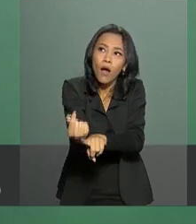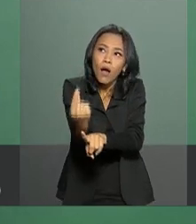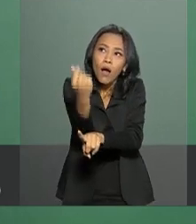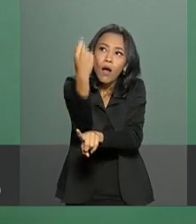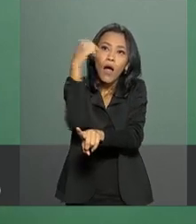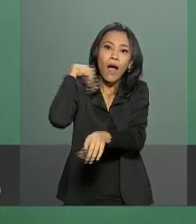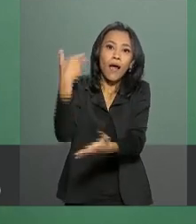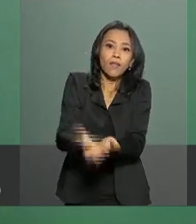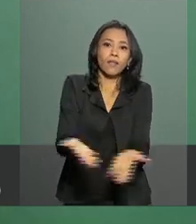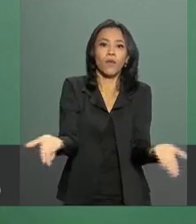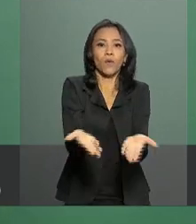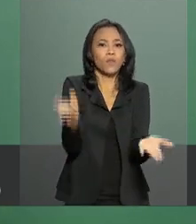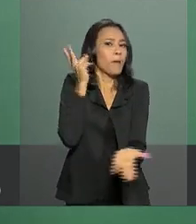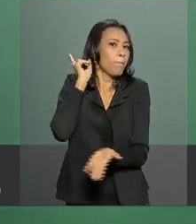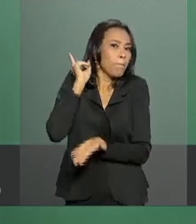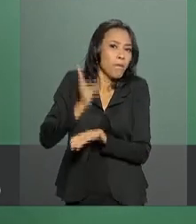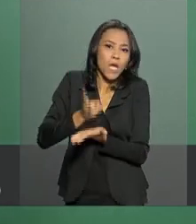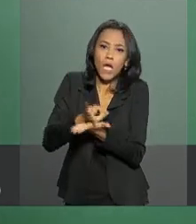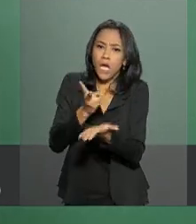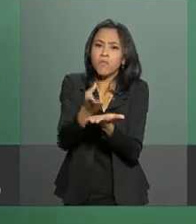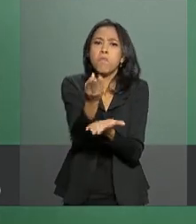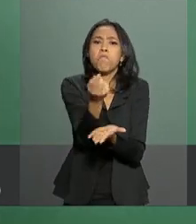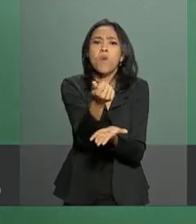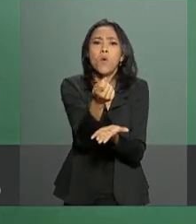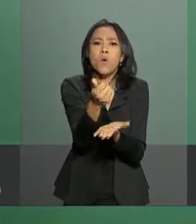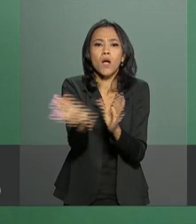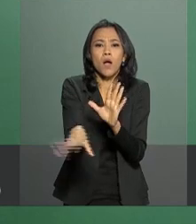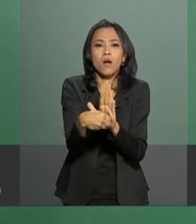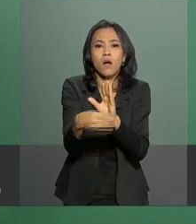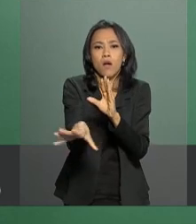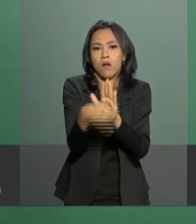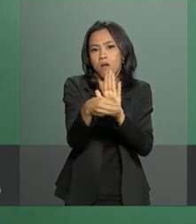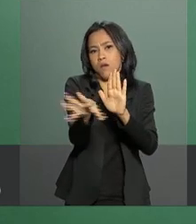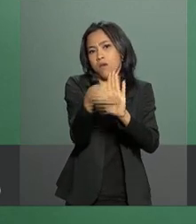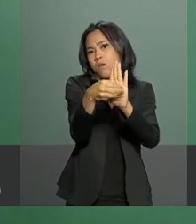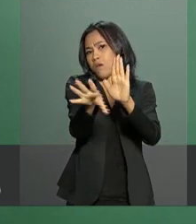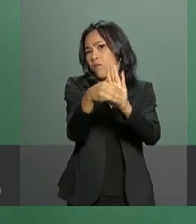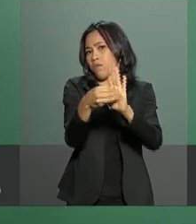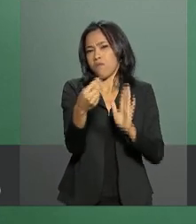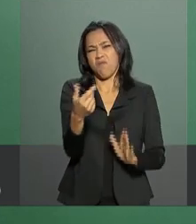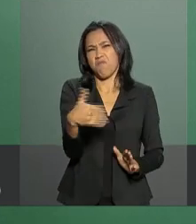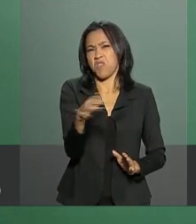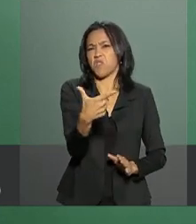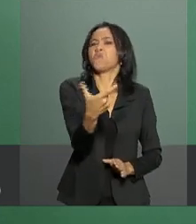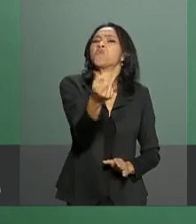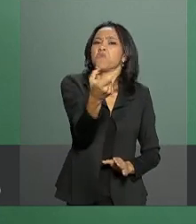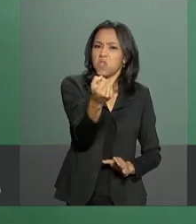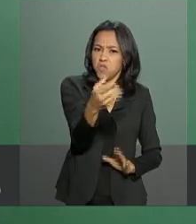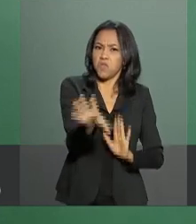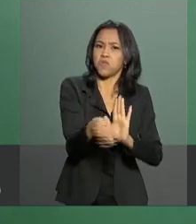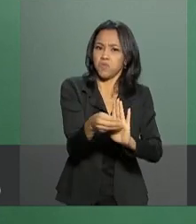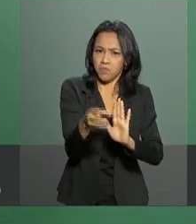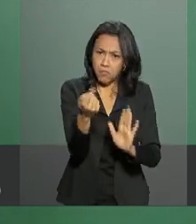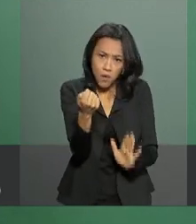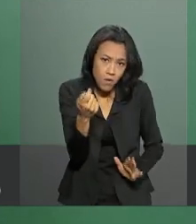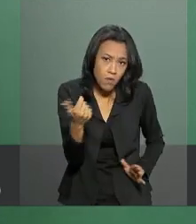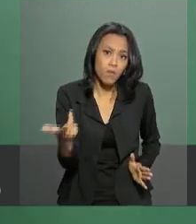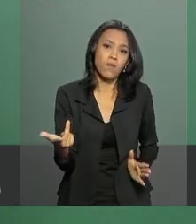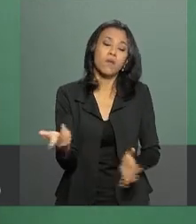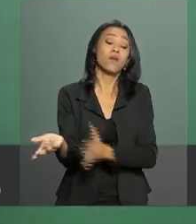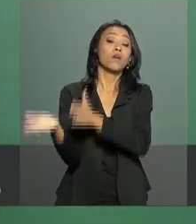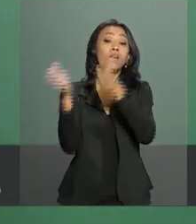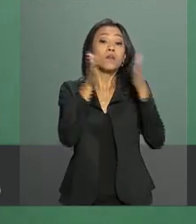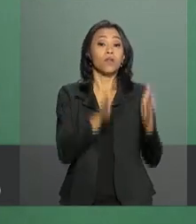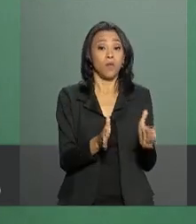agora pouquíssimas emendas funcionais algumas mais de 20 emendas e eu vou dizer no